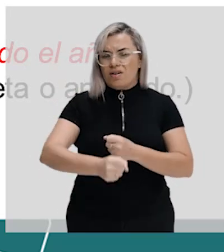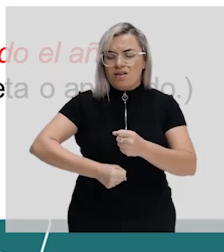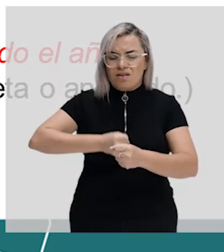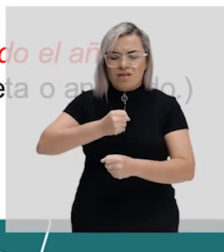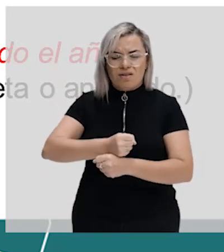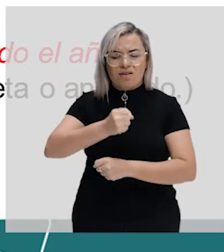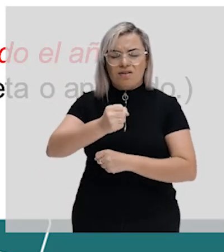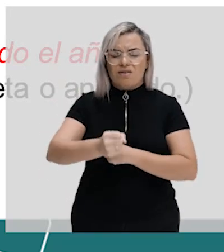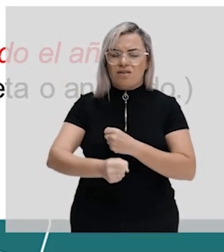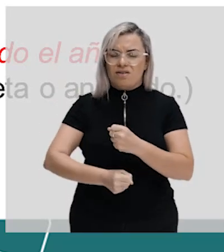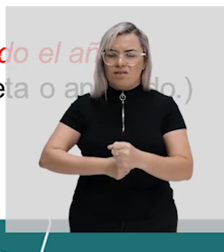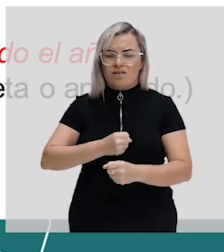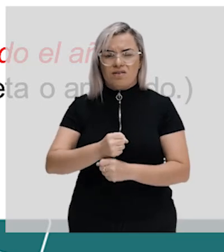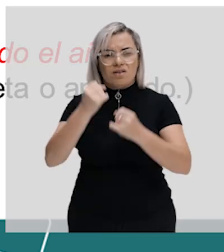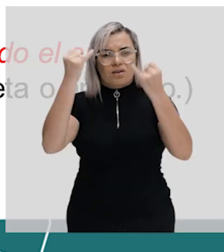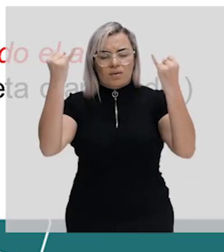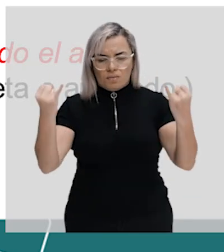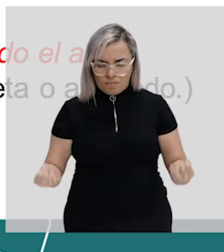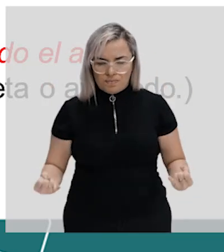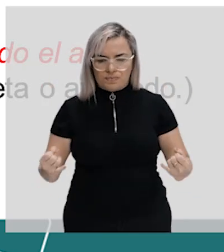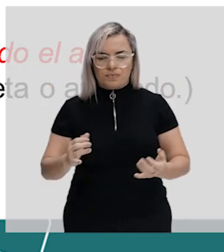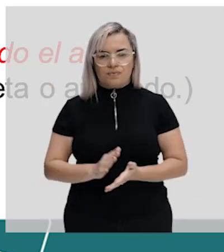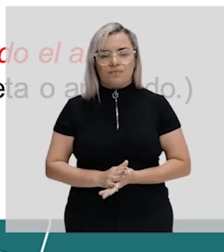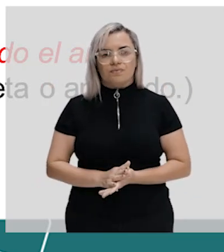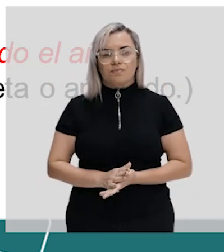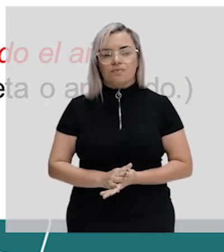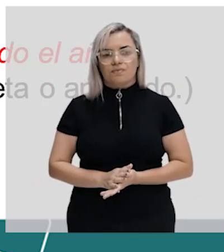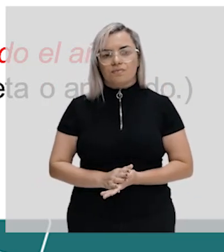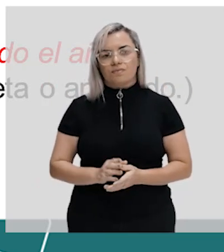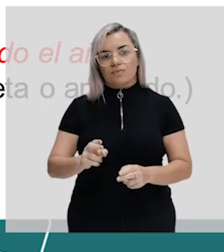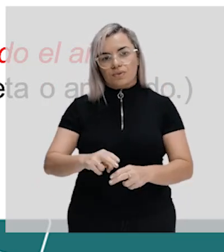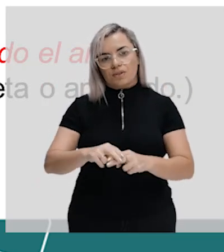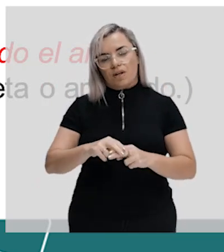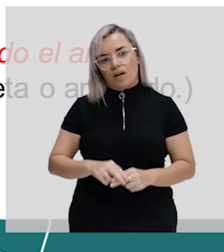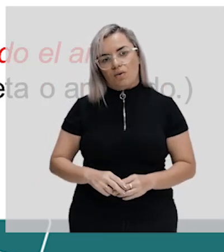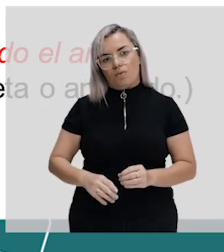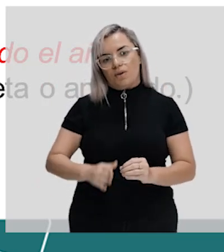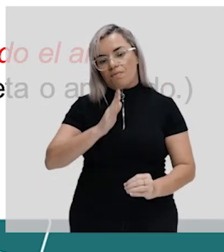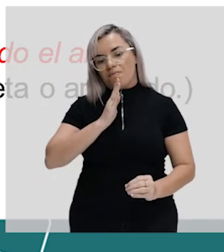um impedimento, né, nessa oração aí.